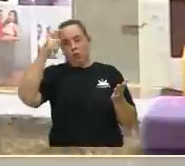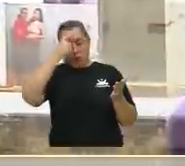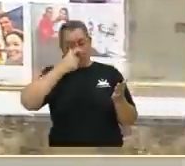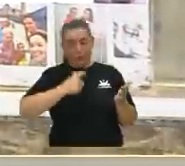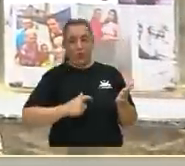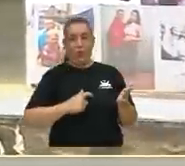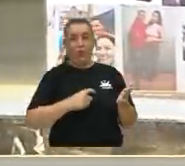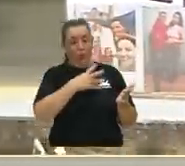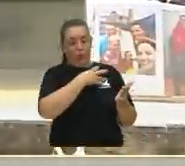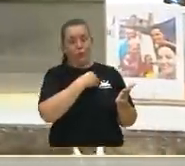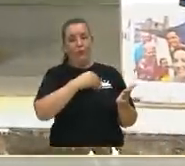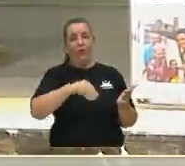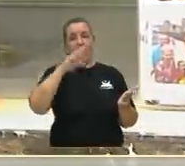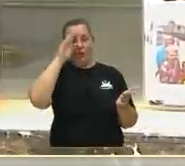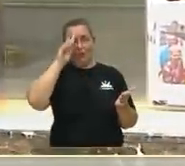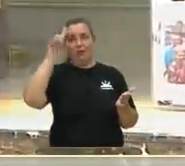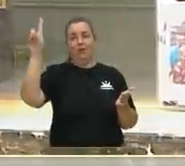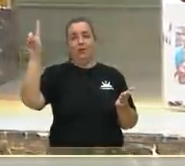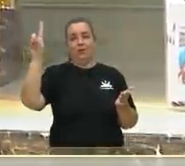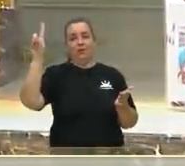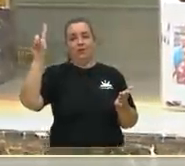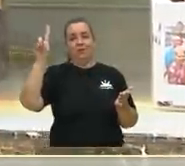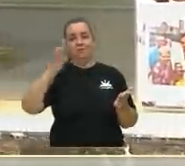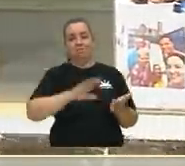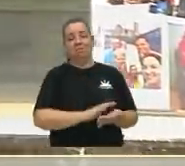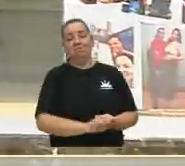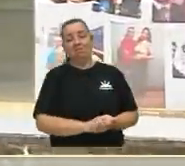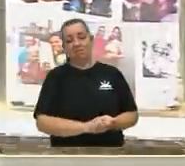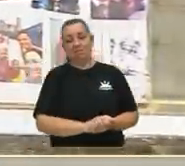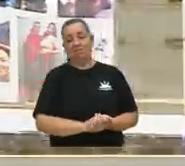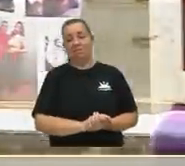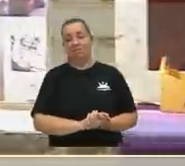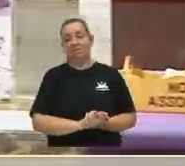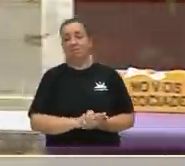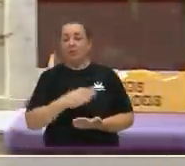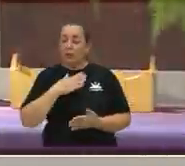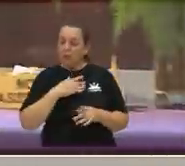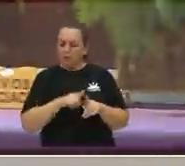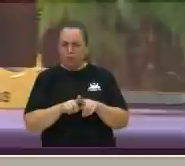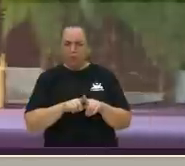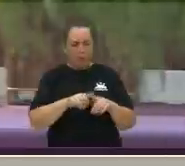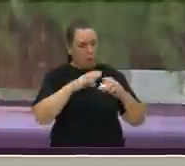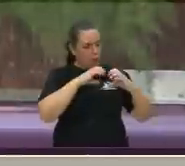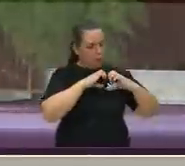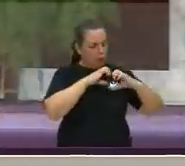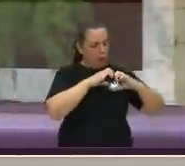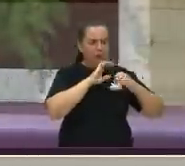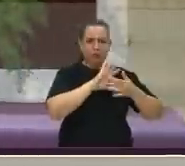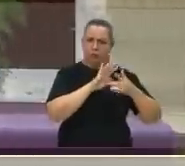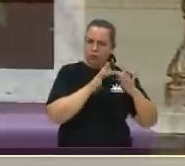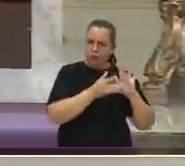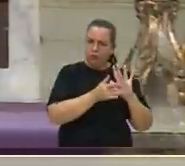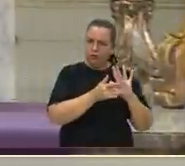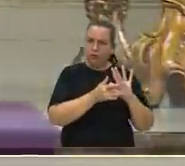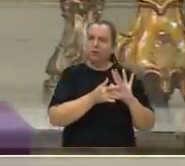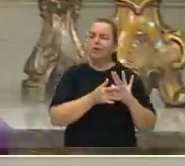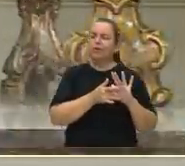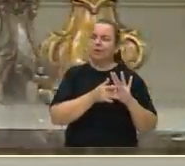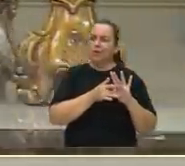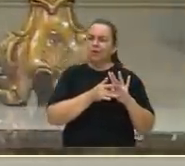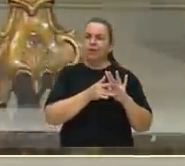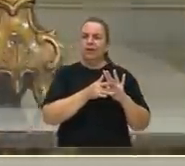o filho de deus eu e meus irmãos no coração de jesus